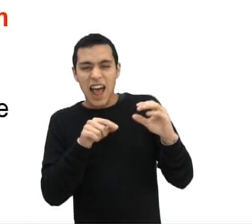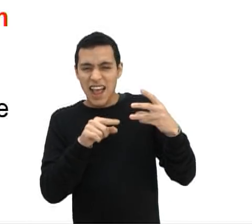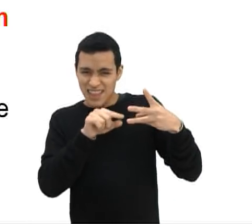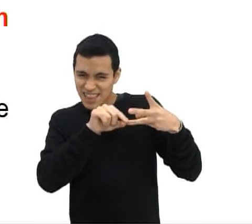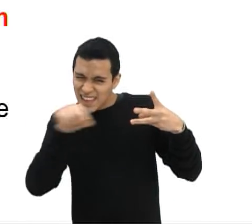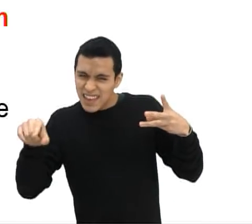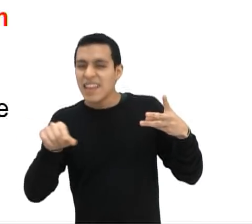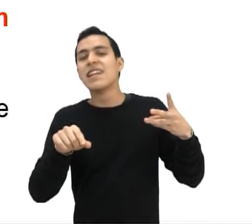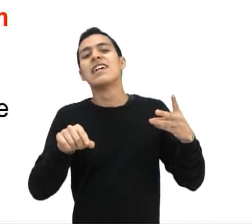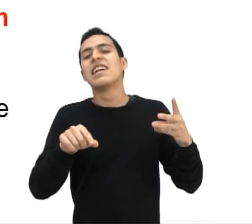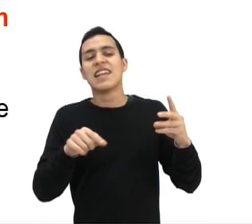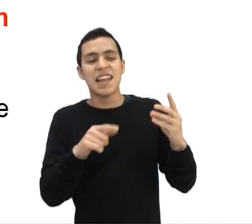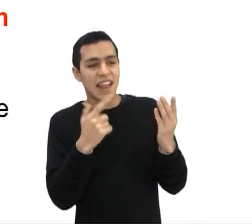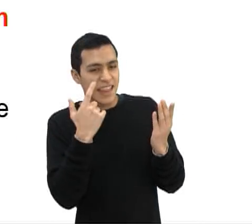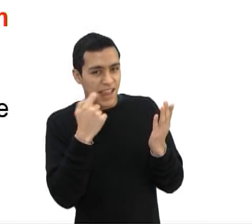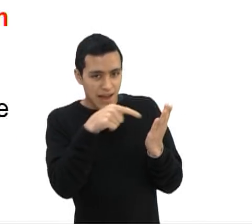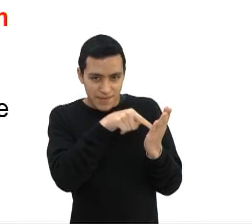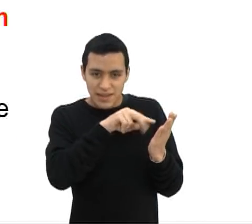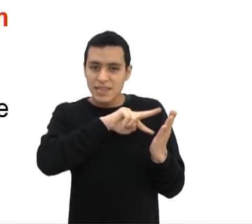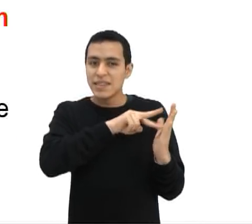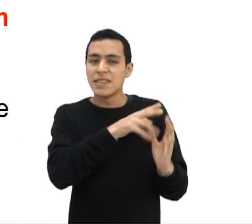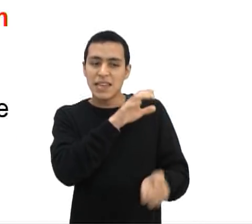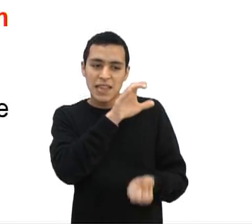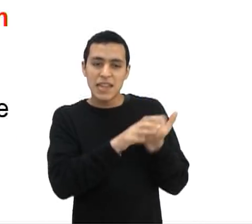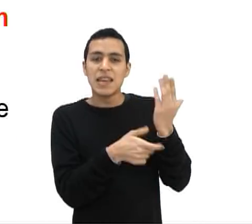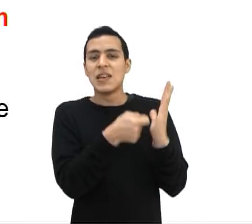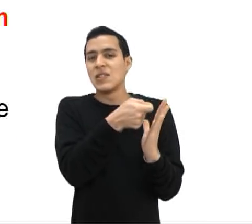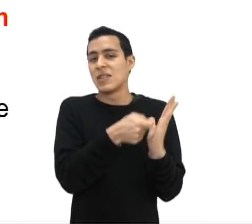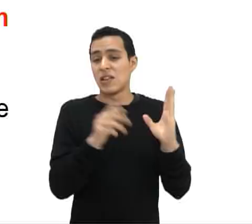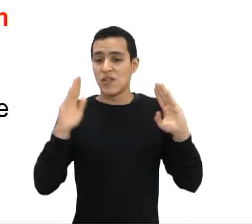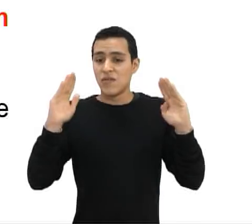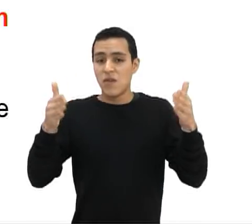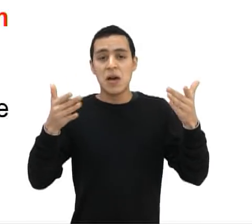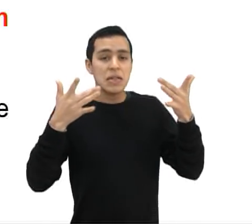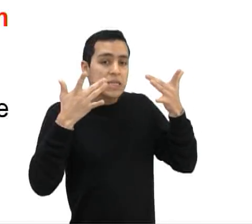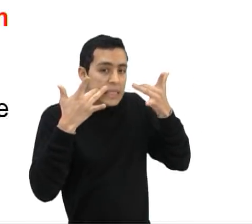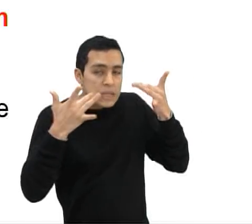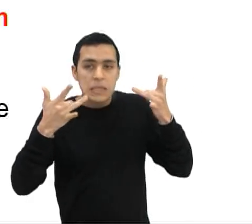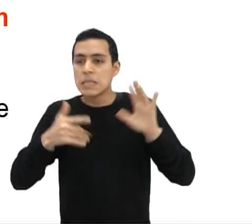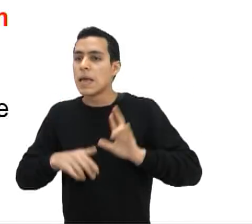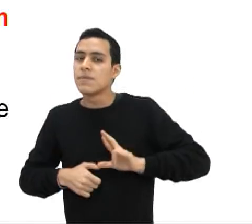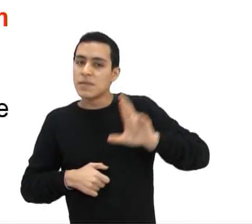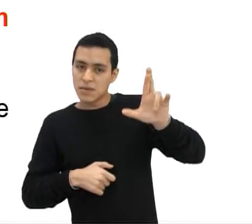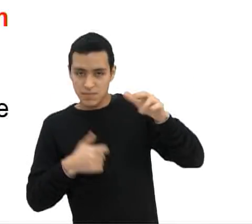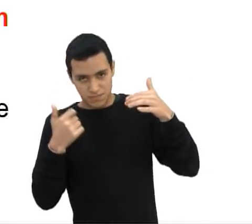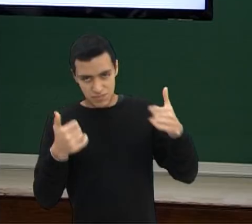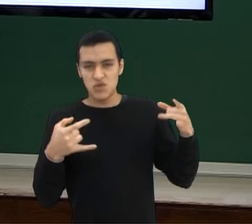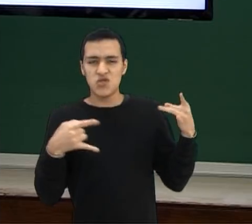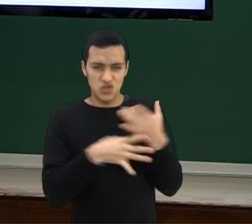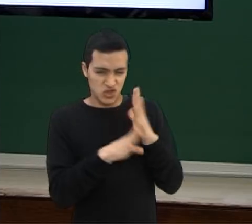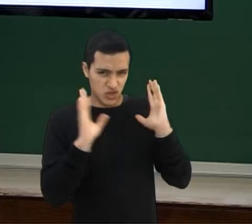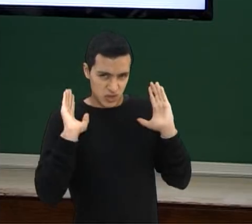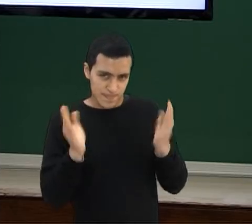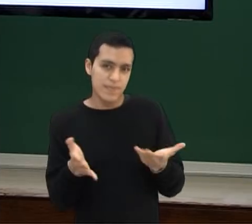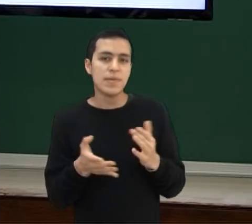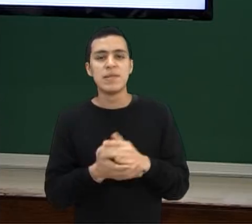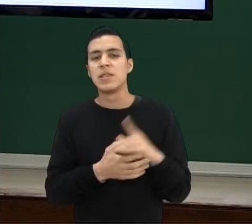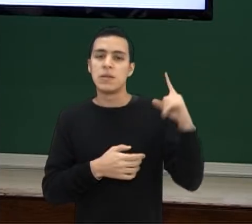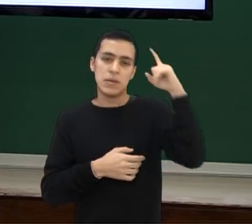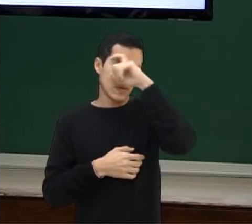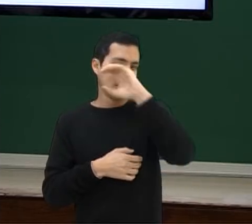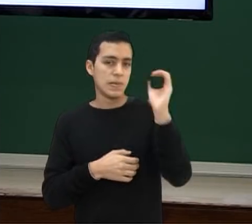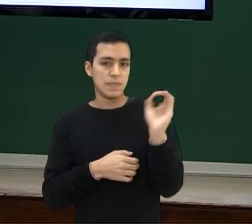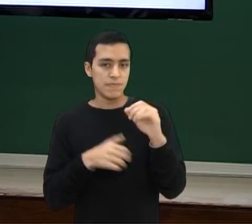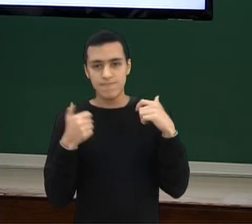lá, dramaturgia se refere à criação de um texto destinado à representação cênica, né? Essa a gente também já tinha visto, né? Não estava